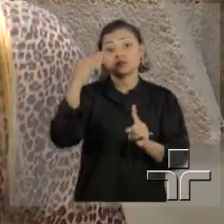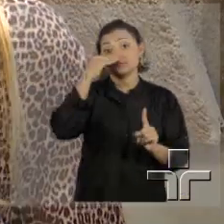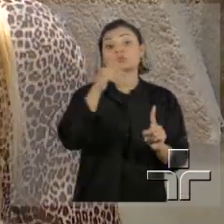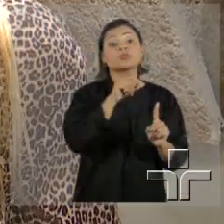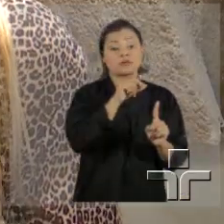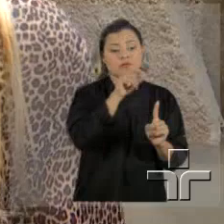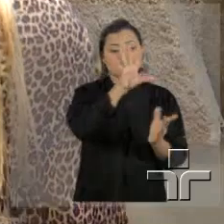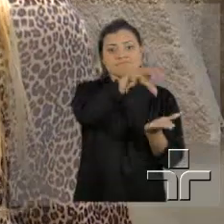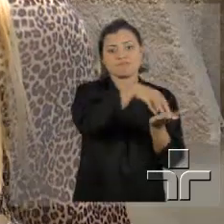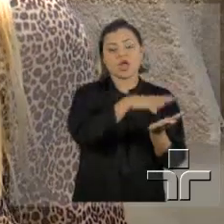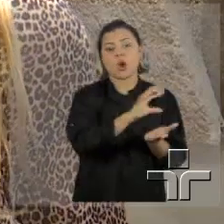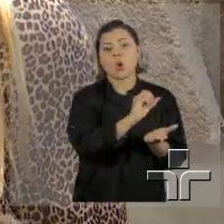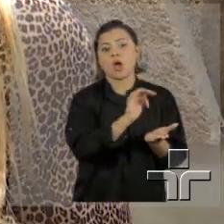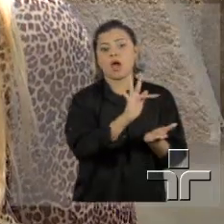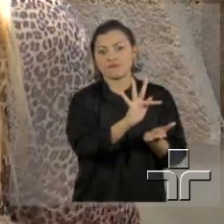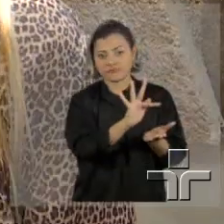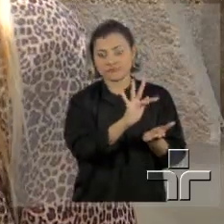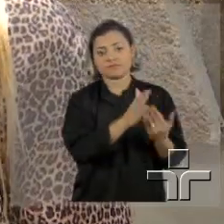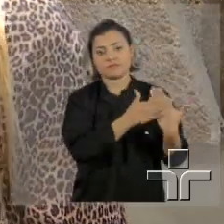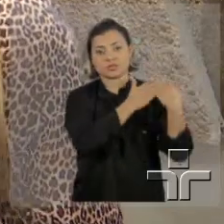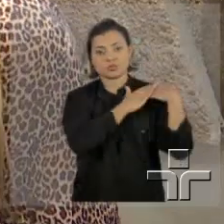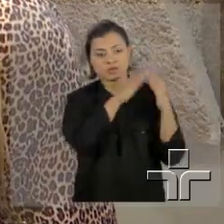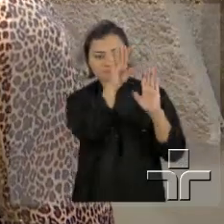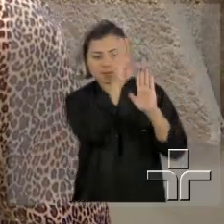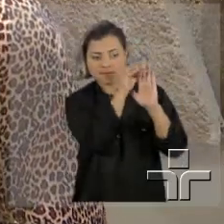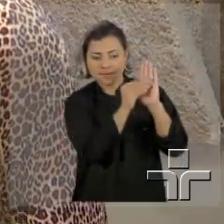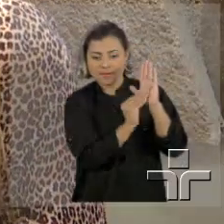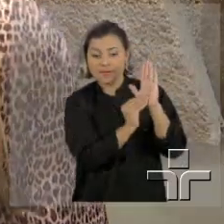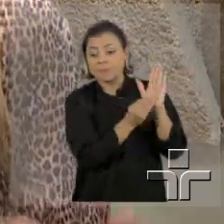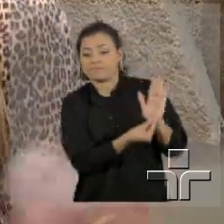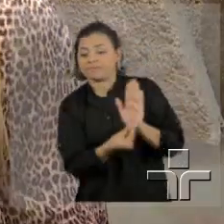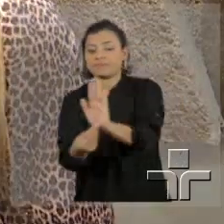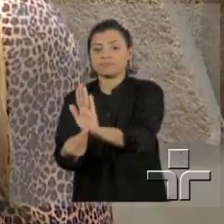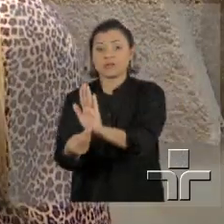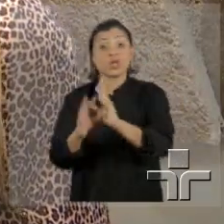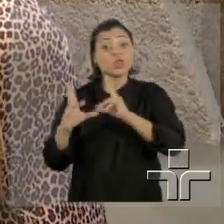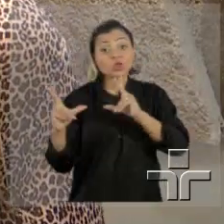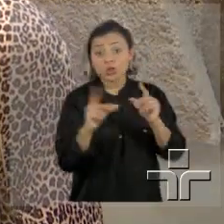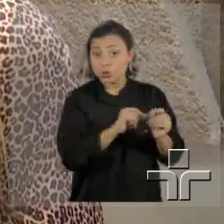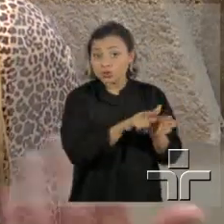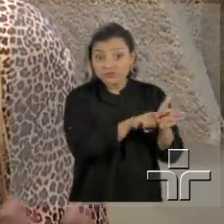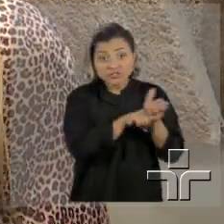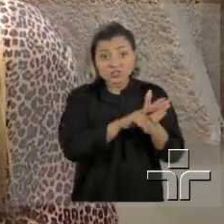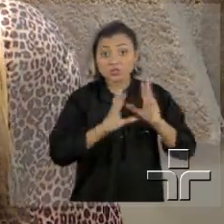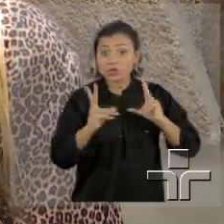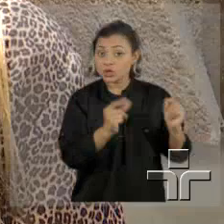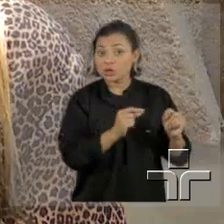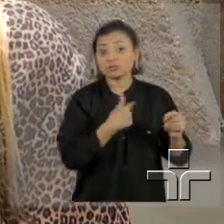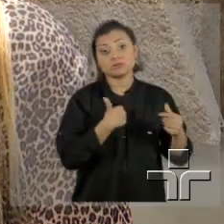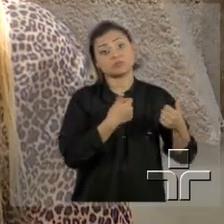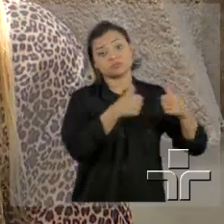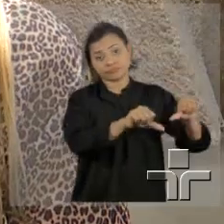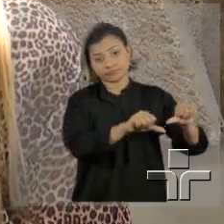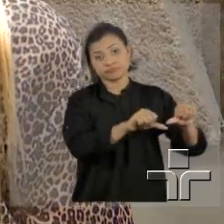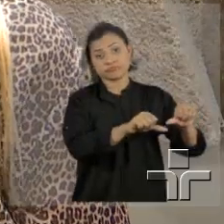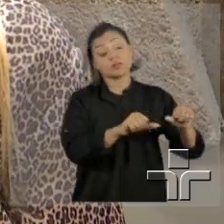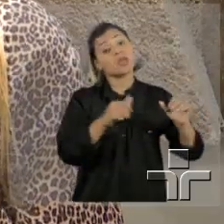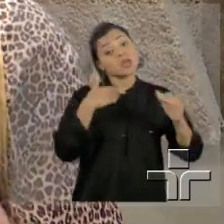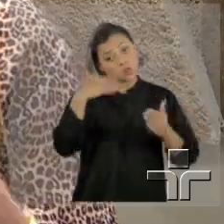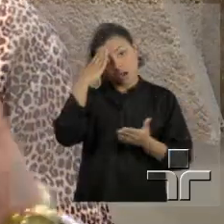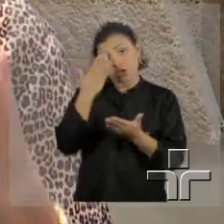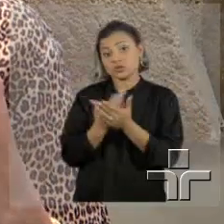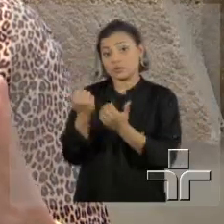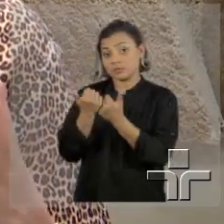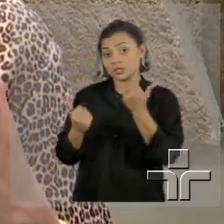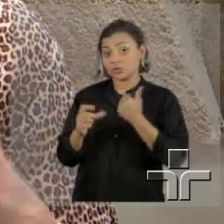COAF. Então, praticamente quase todas as investigações que nós temos vão ficar suspensas. Então, eu acredito que o ministro Toffoli, ele